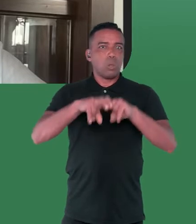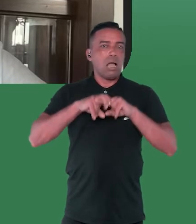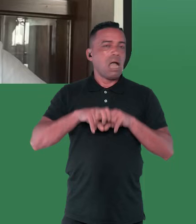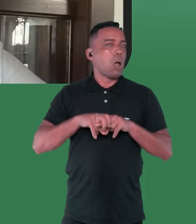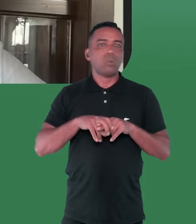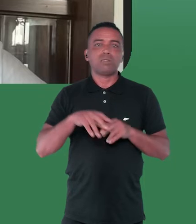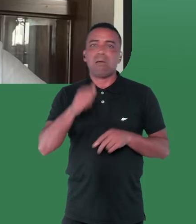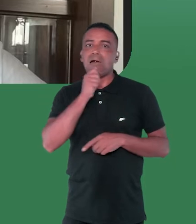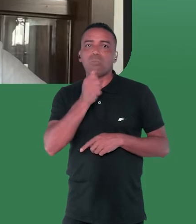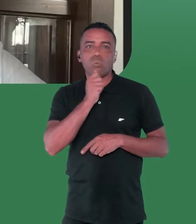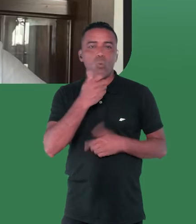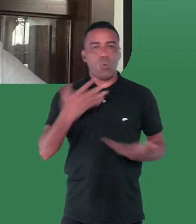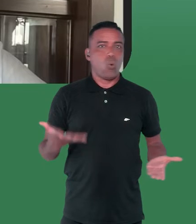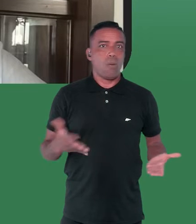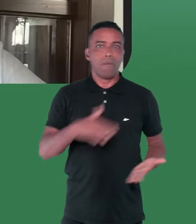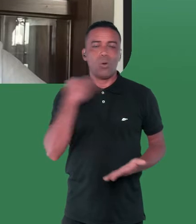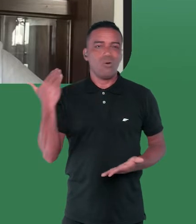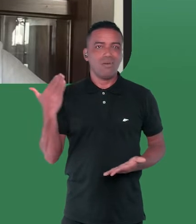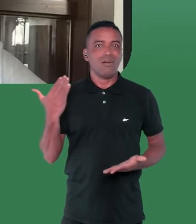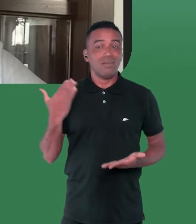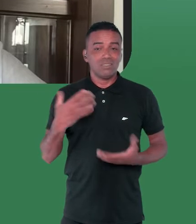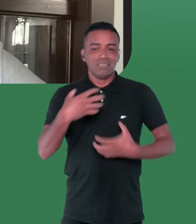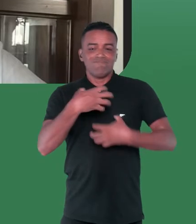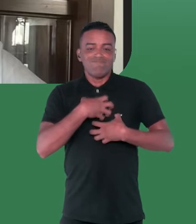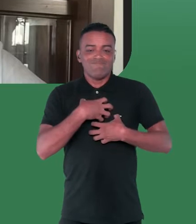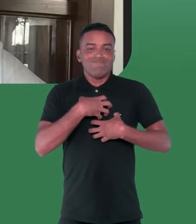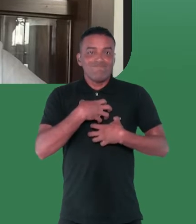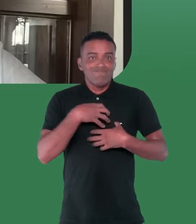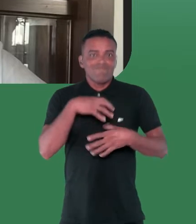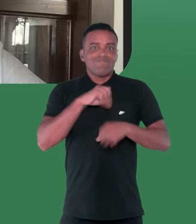inacreditáveis, e ali você sente de perto isso.